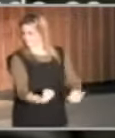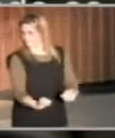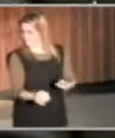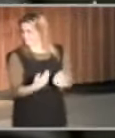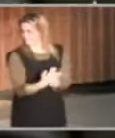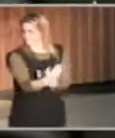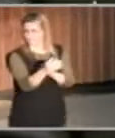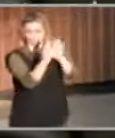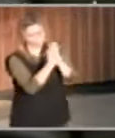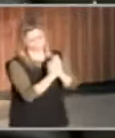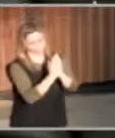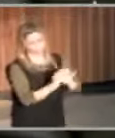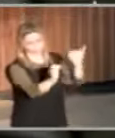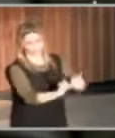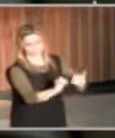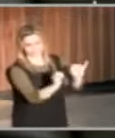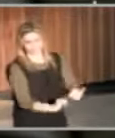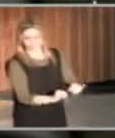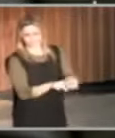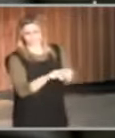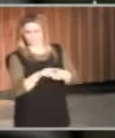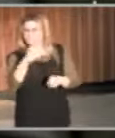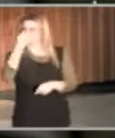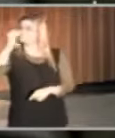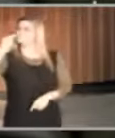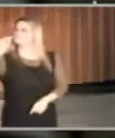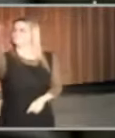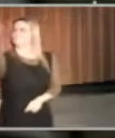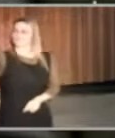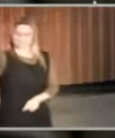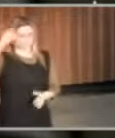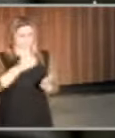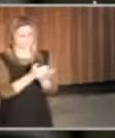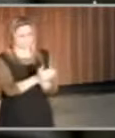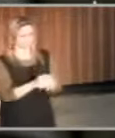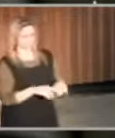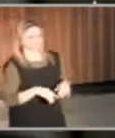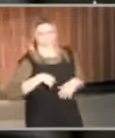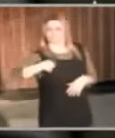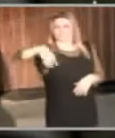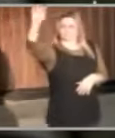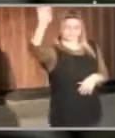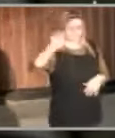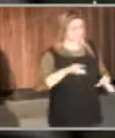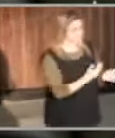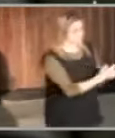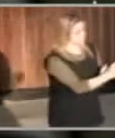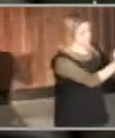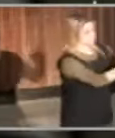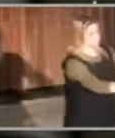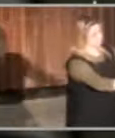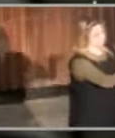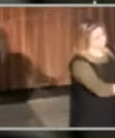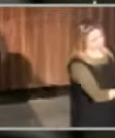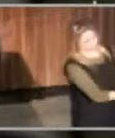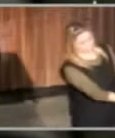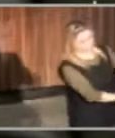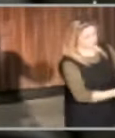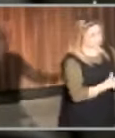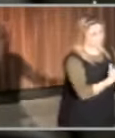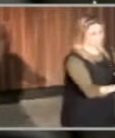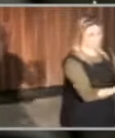Eles deixaram de adorar o Senhor, o Deus dos seus antepassados, que os havia tirado do Egito. E